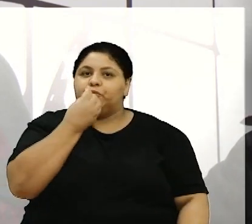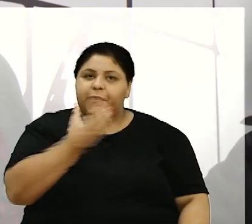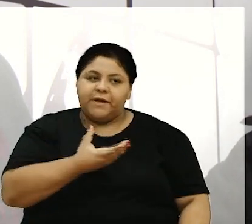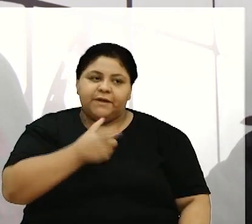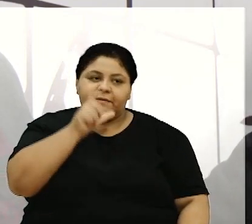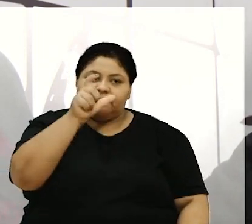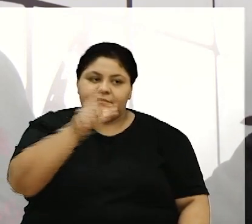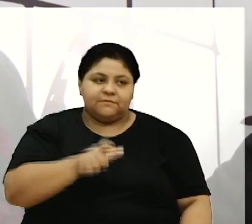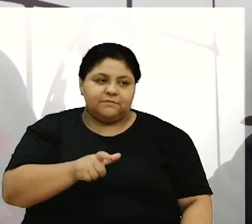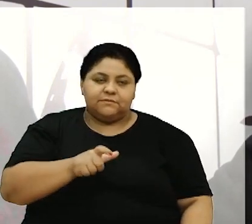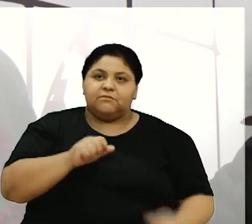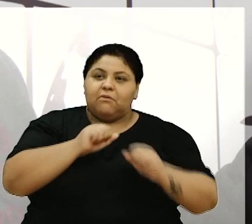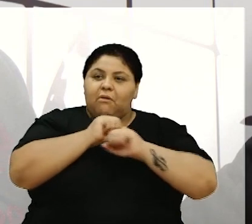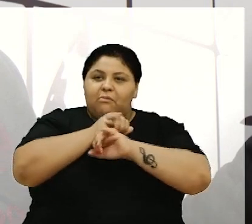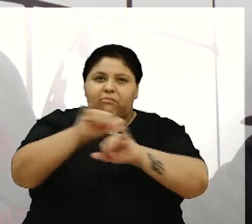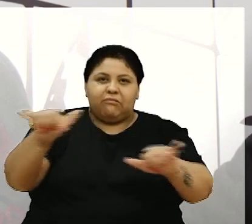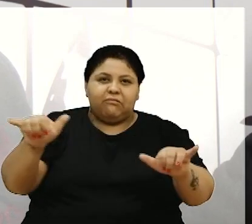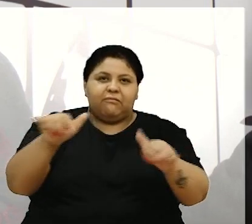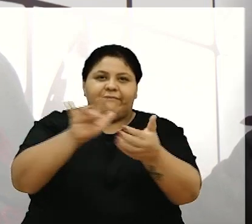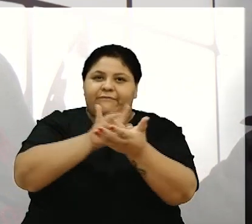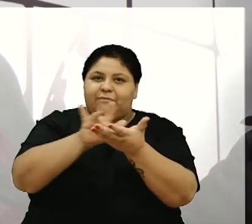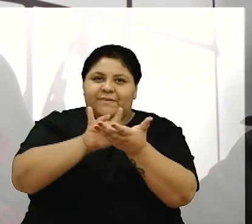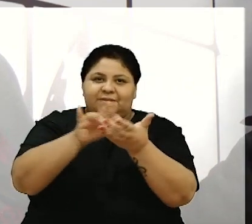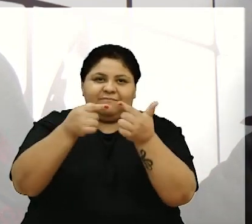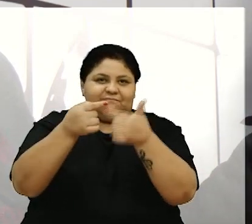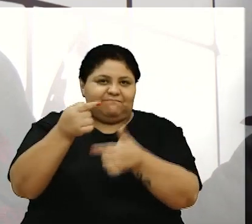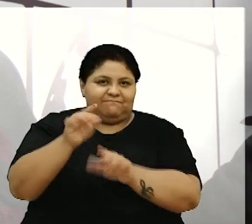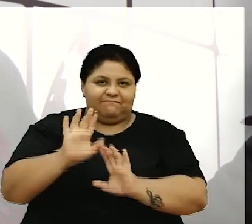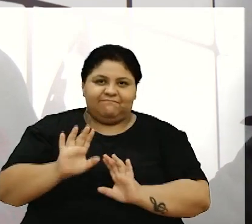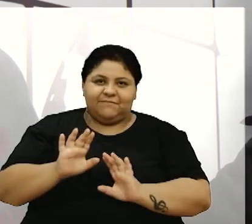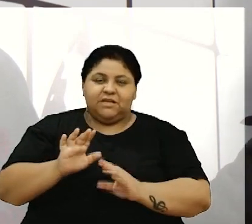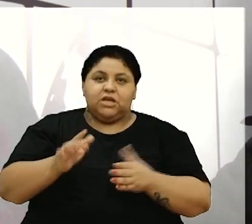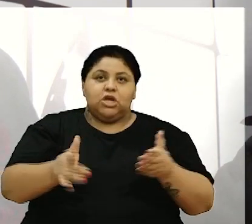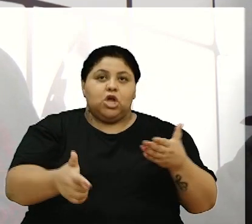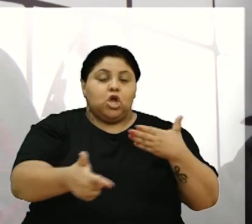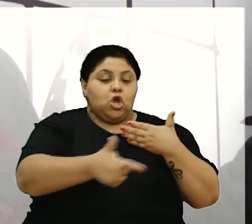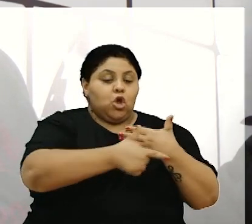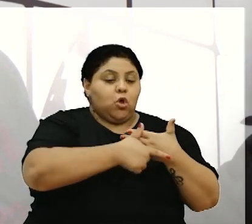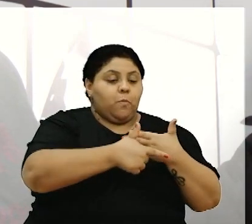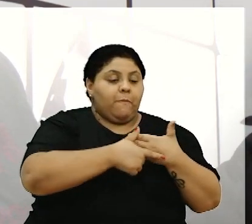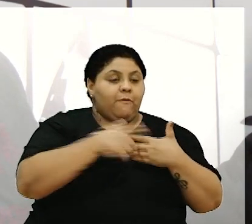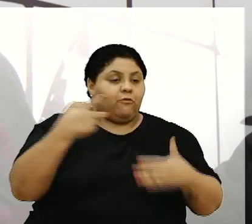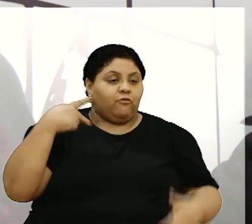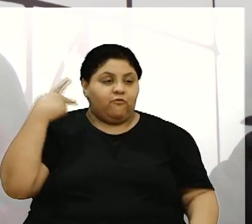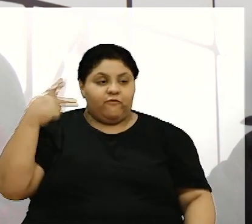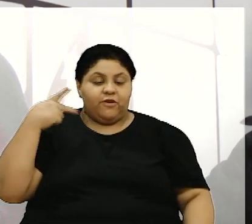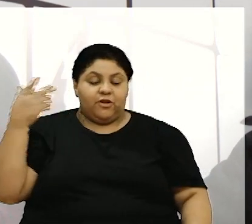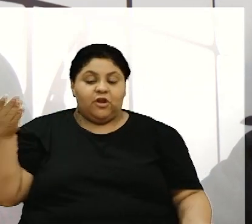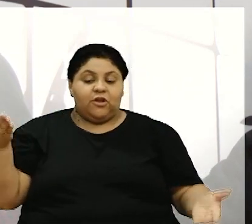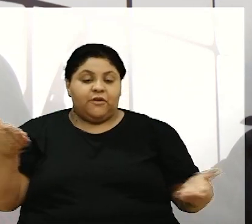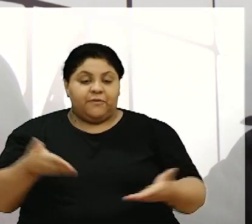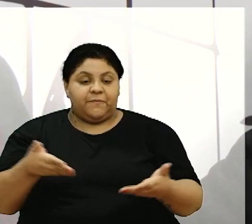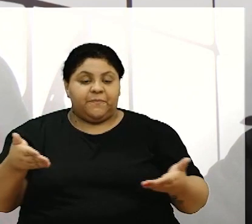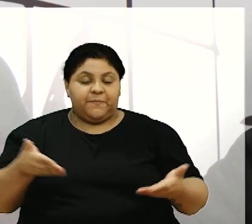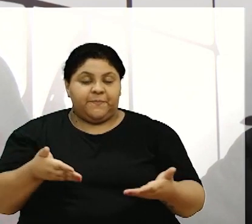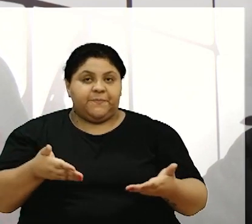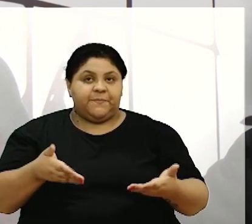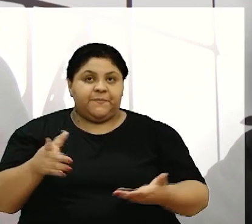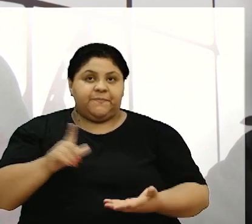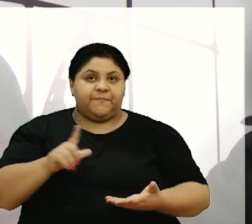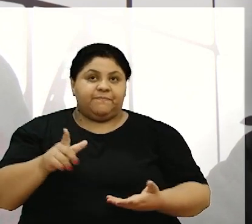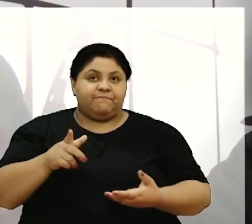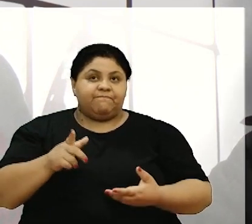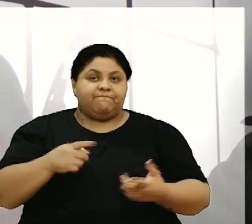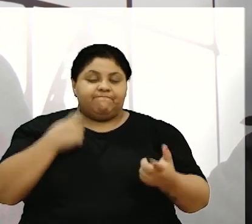que não propagam fake news. E o papel do vereador, num momento desses, que tem a